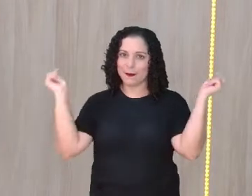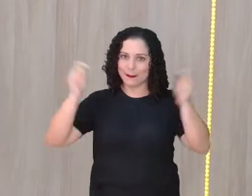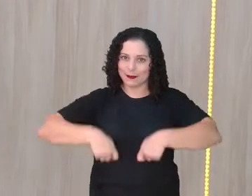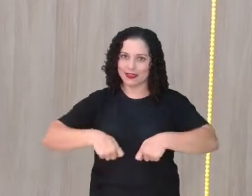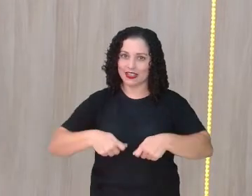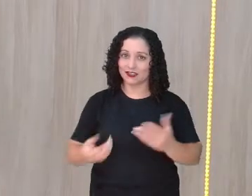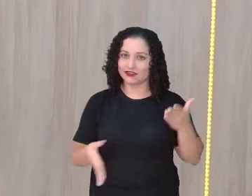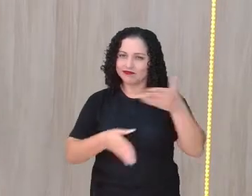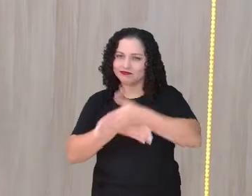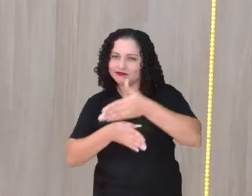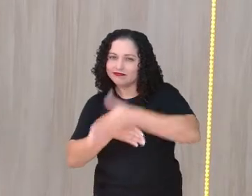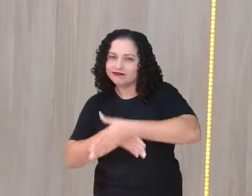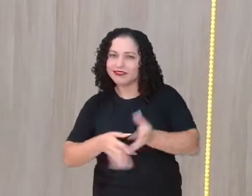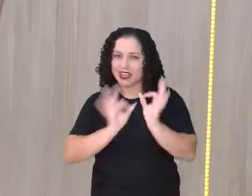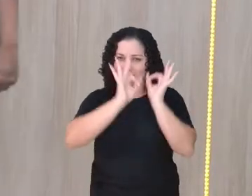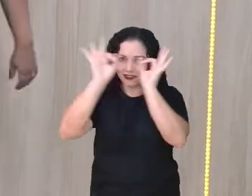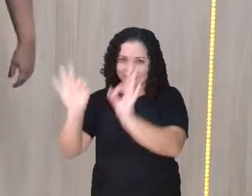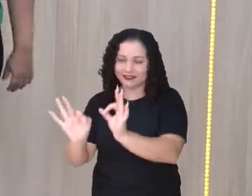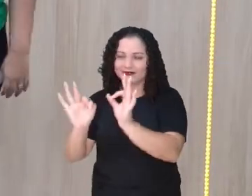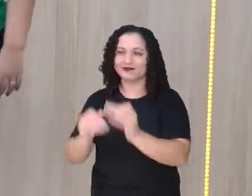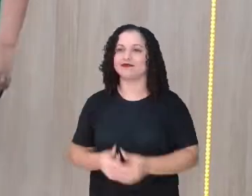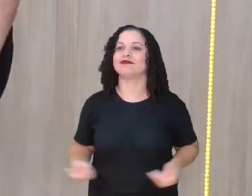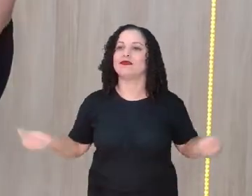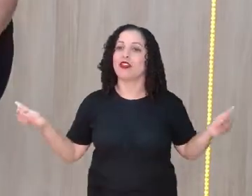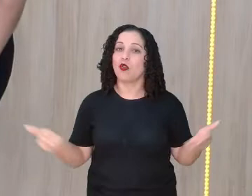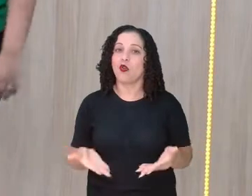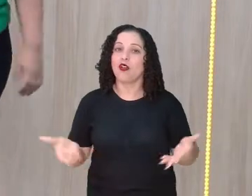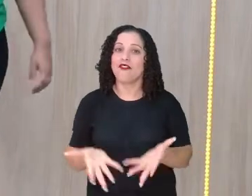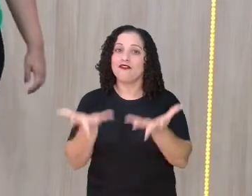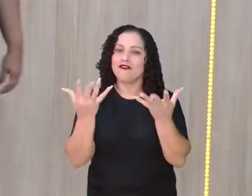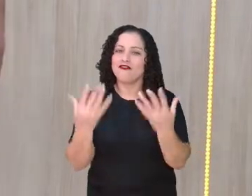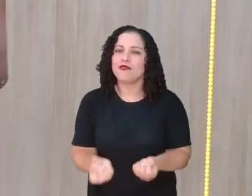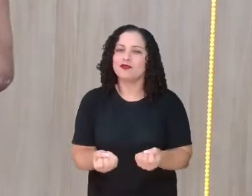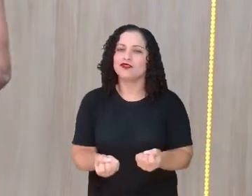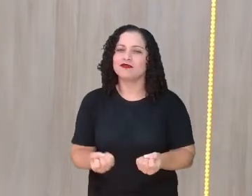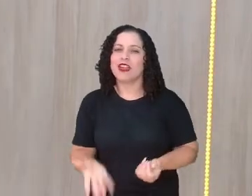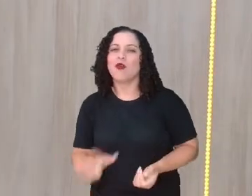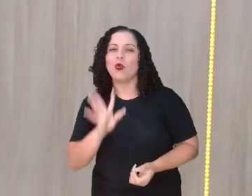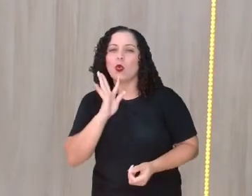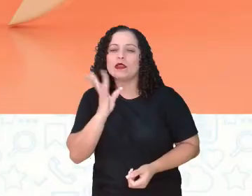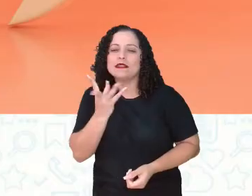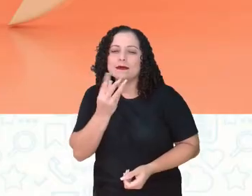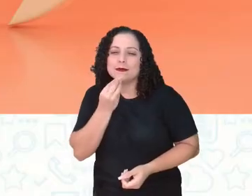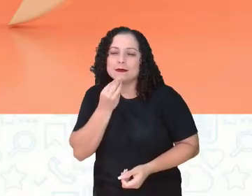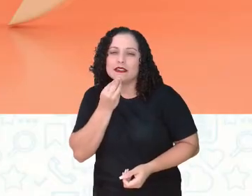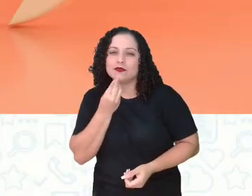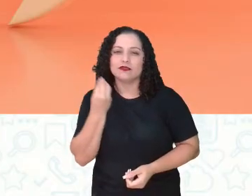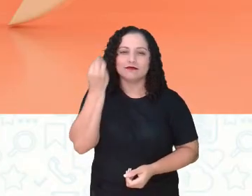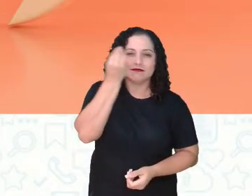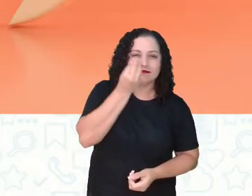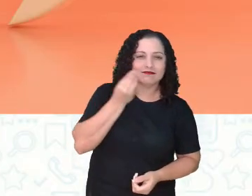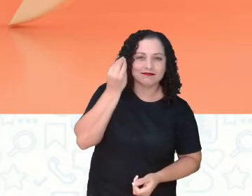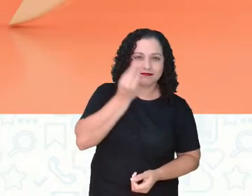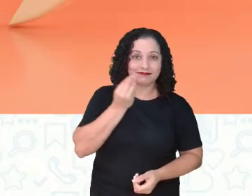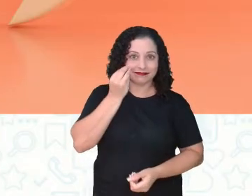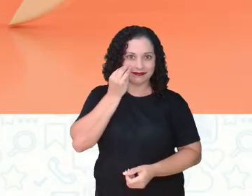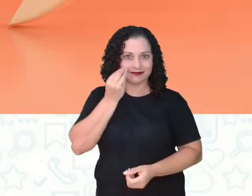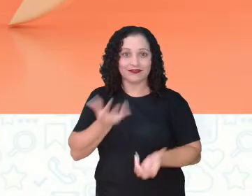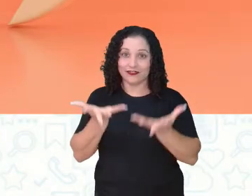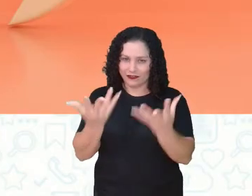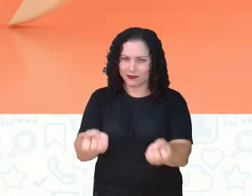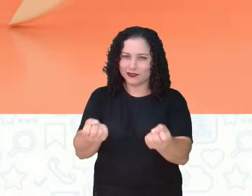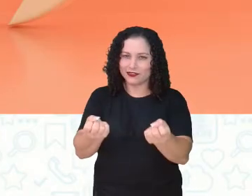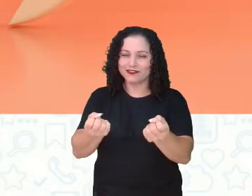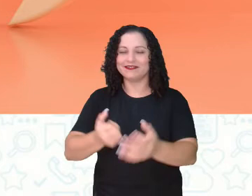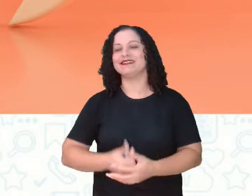aula, tudo bem? Vamos começar testando nossos conhecimentos. Vamos lá, Cláudia,